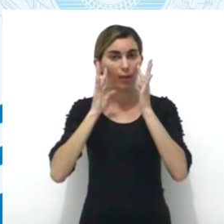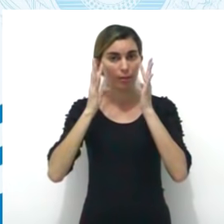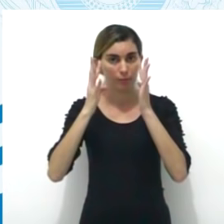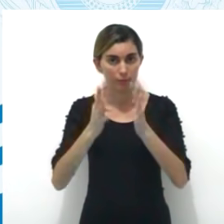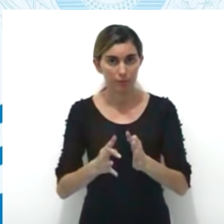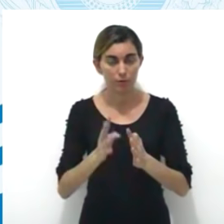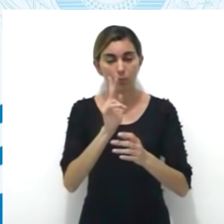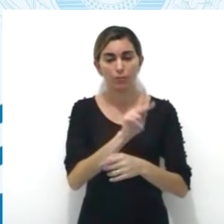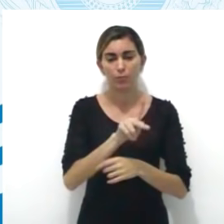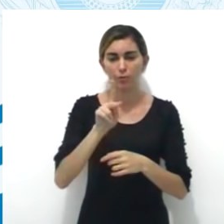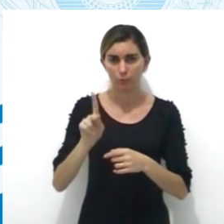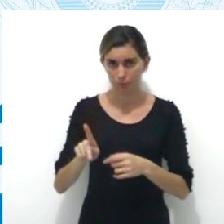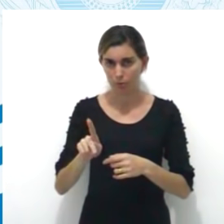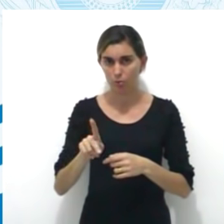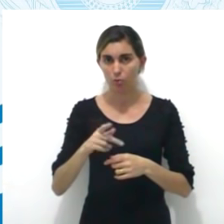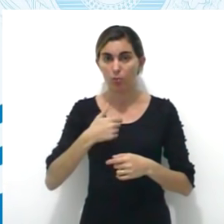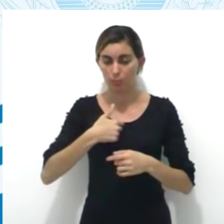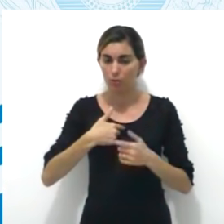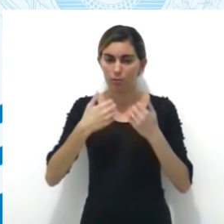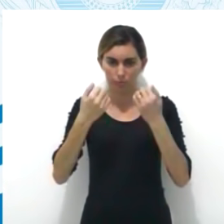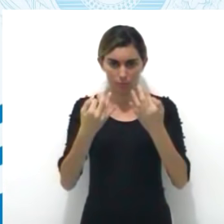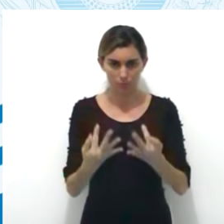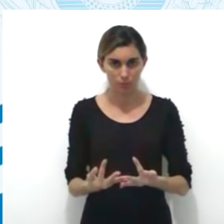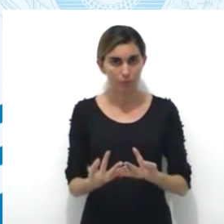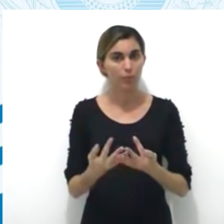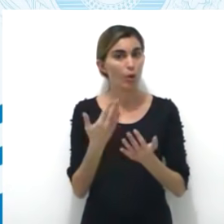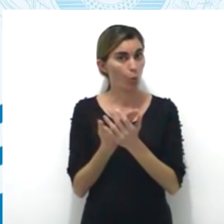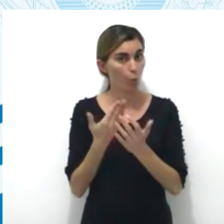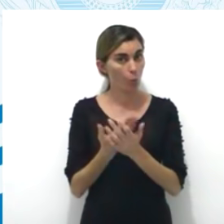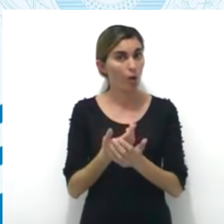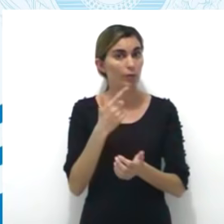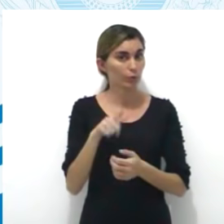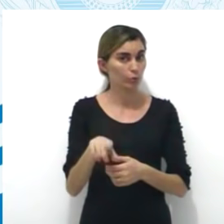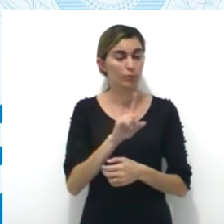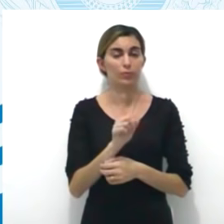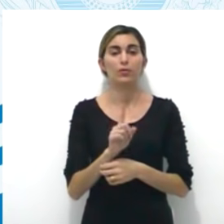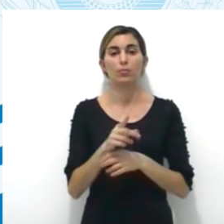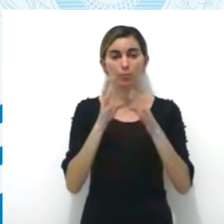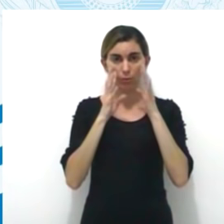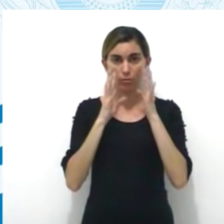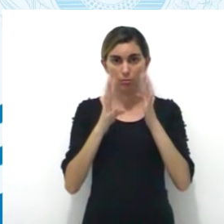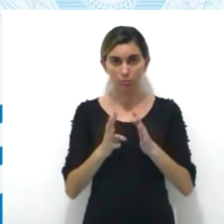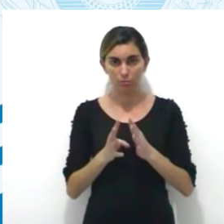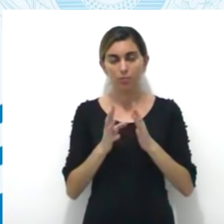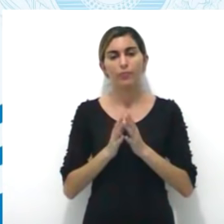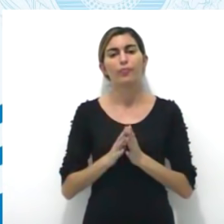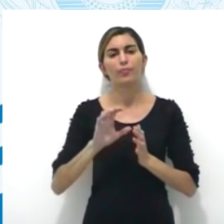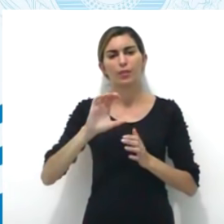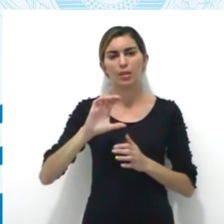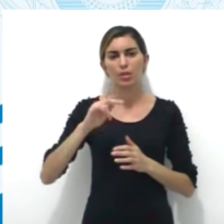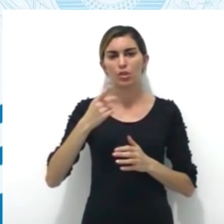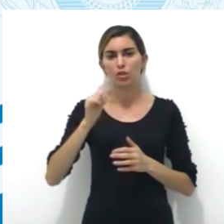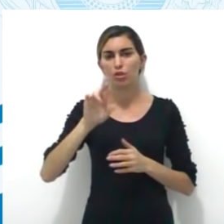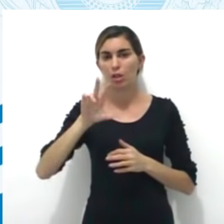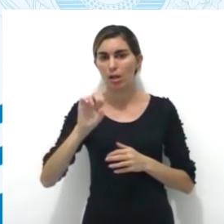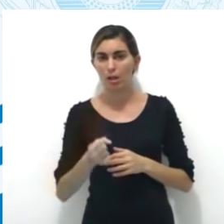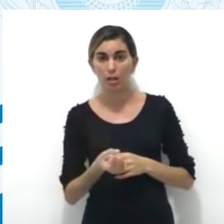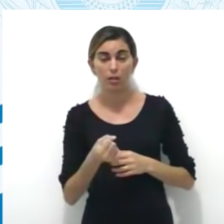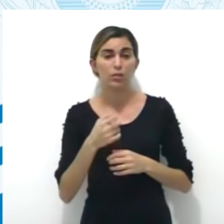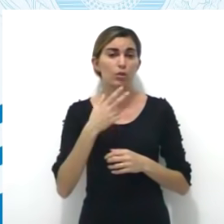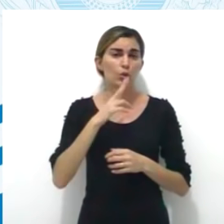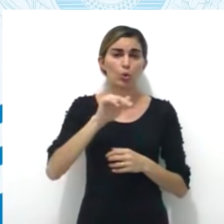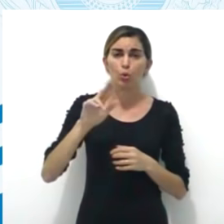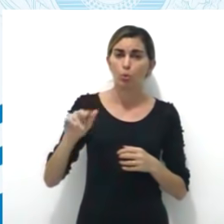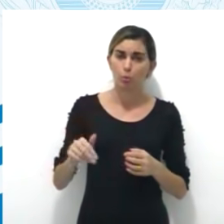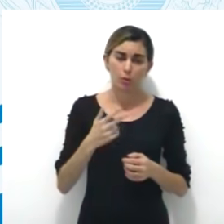preste atenção no professor Cláudio Nascimento, hein? Uma aula dessa vocês não vão ter mais não, hein? Preste atenção. Charles Darwin disse o